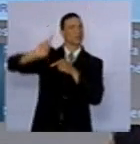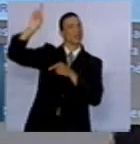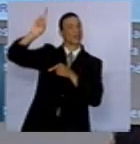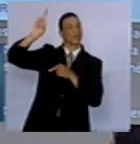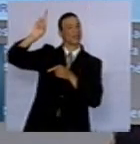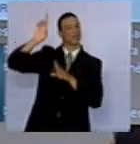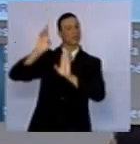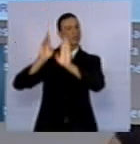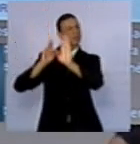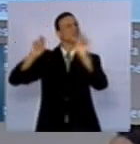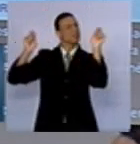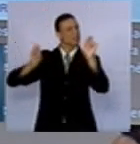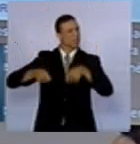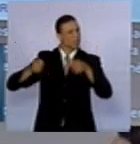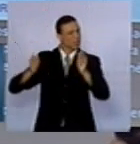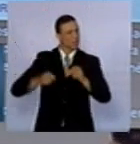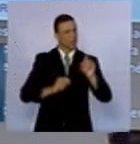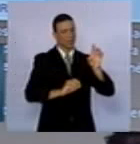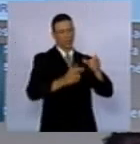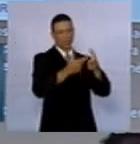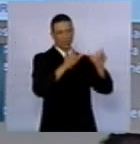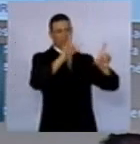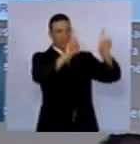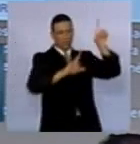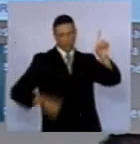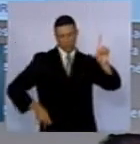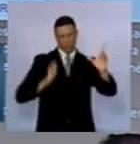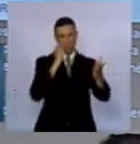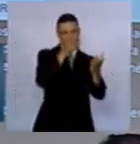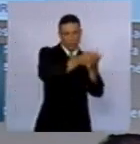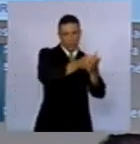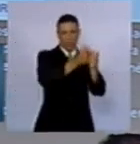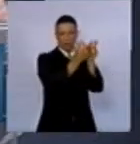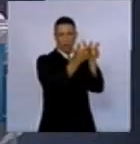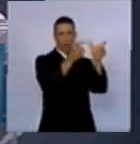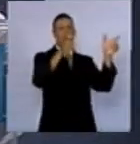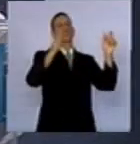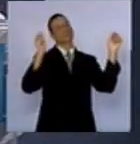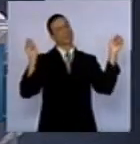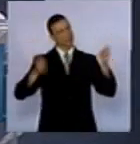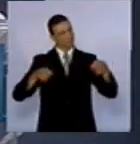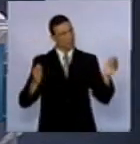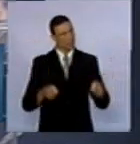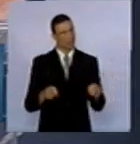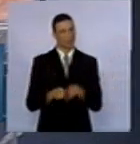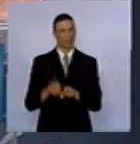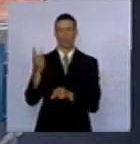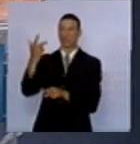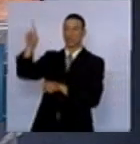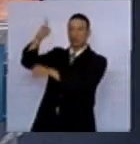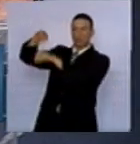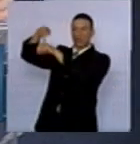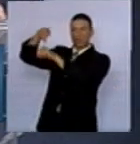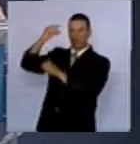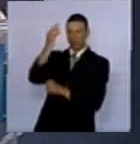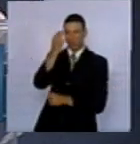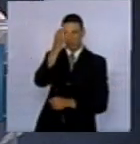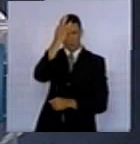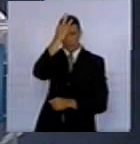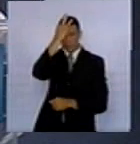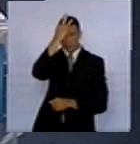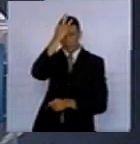que é possível ter um crescimento ainda importante da televisão por assinatura né alguns países por exemplo como a Índia né